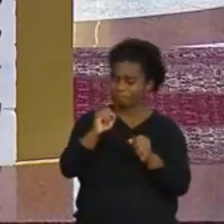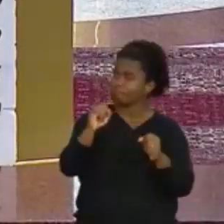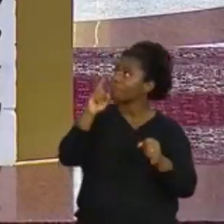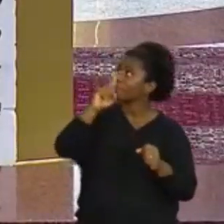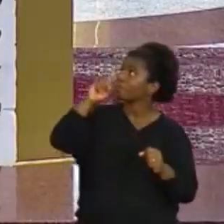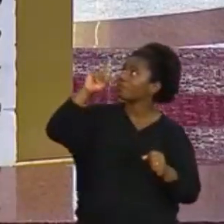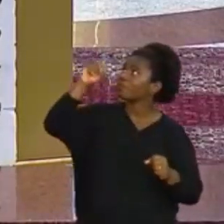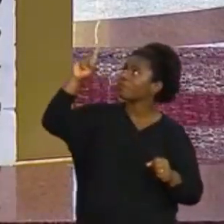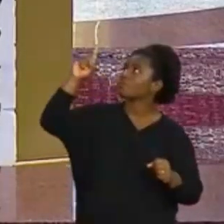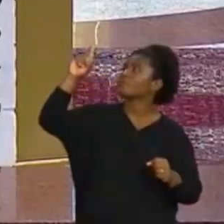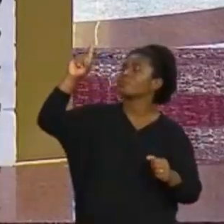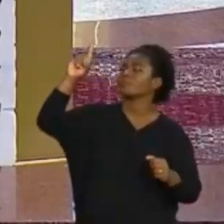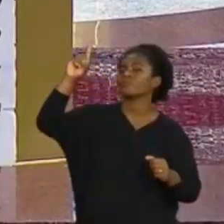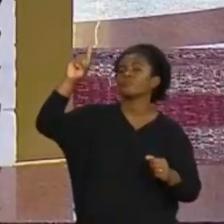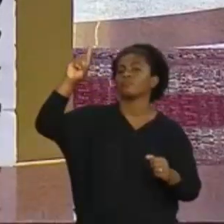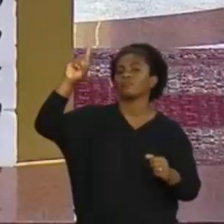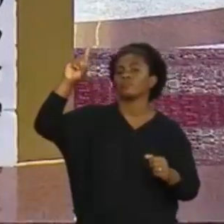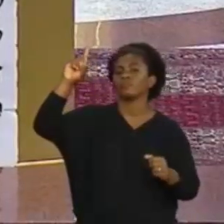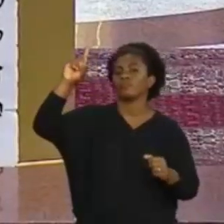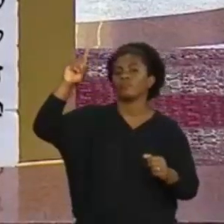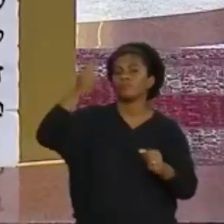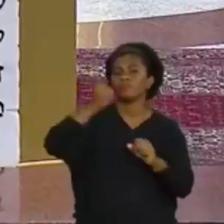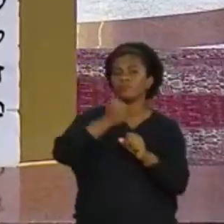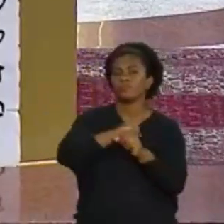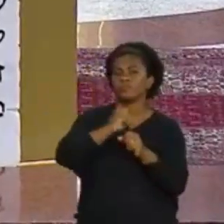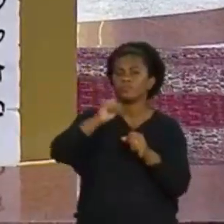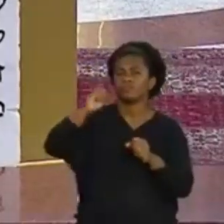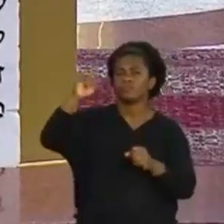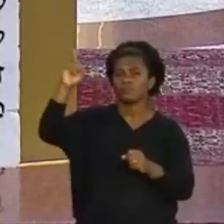Deus. A grandeza.